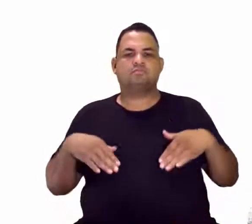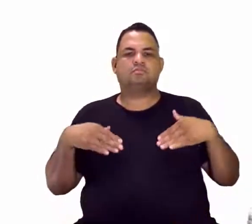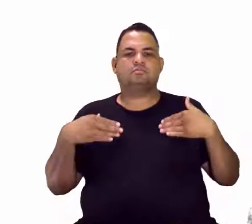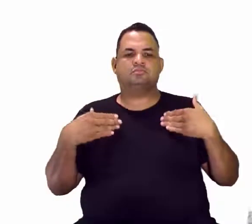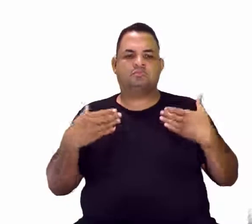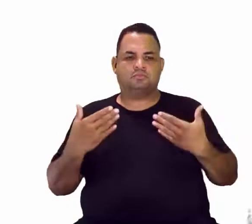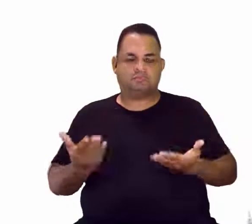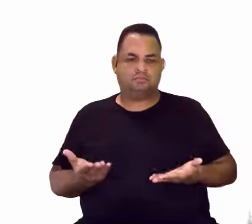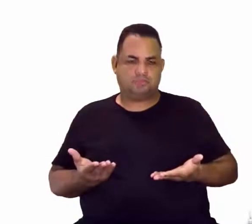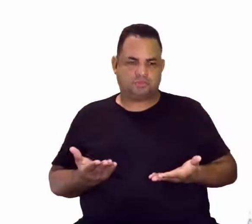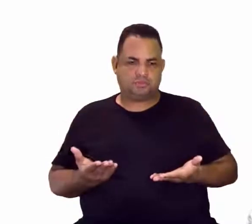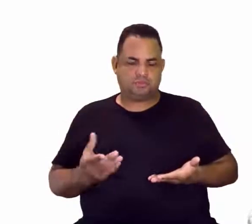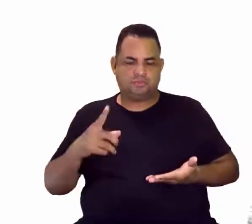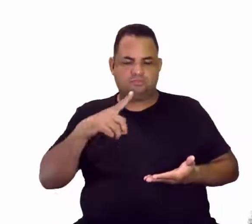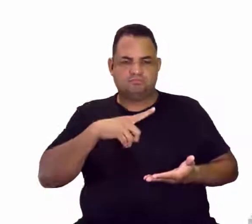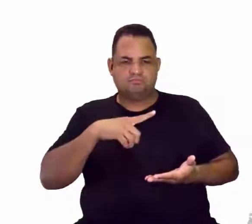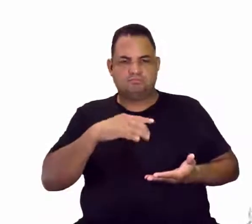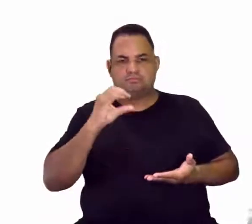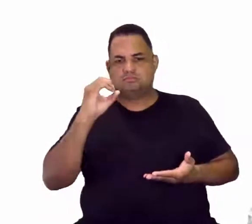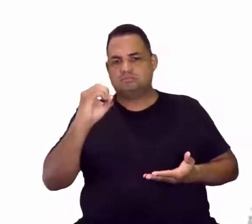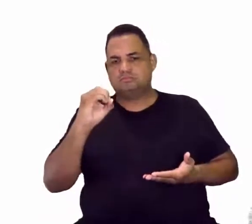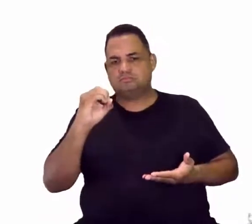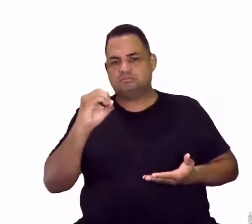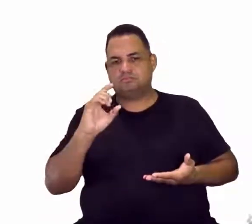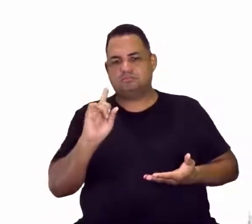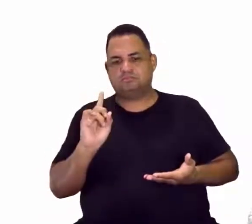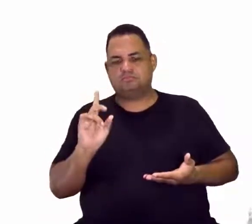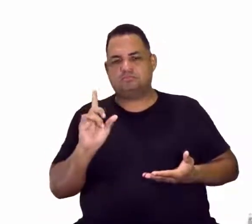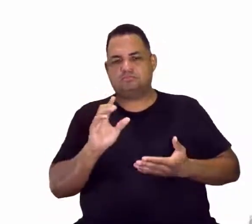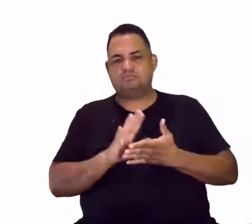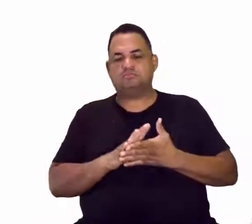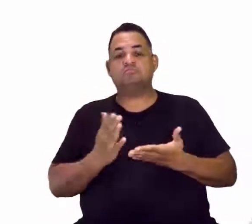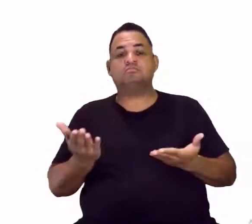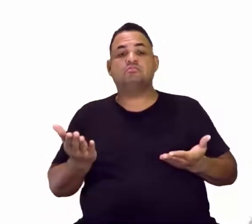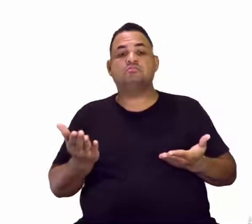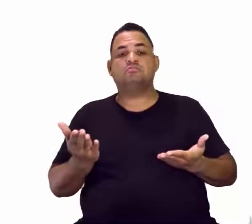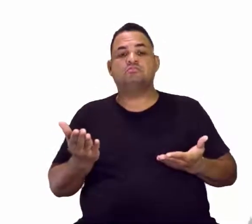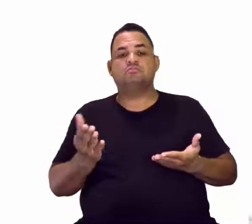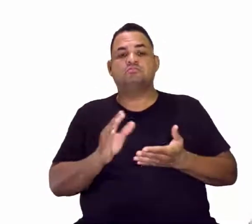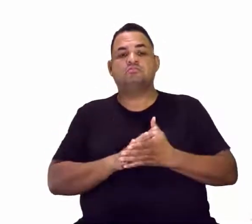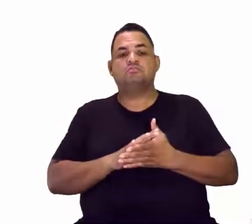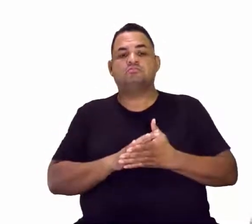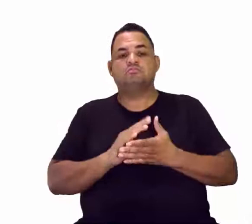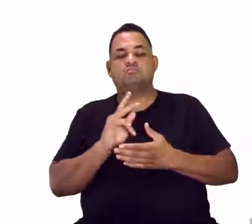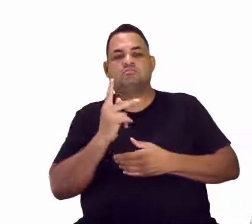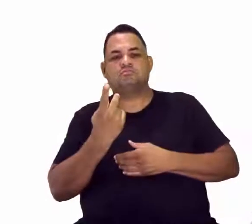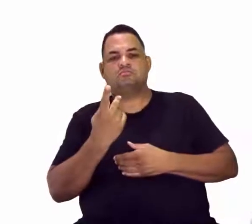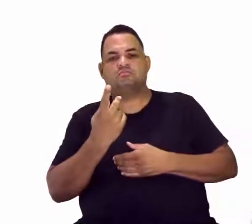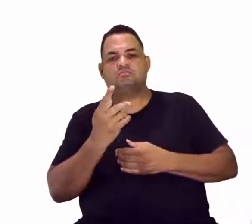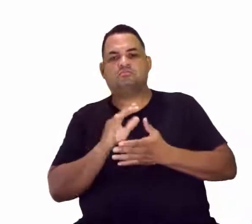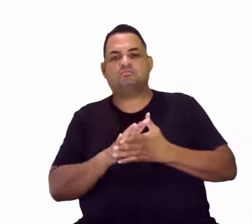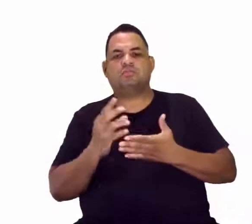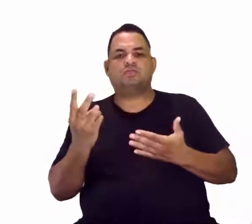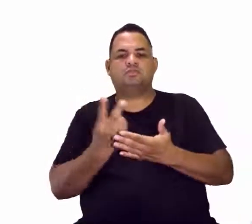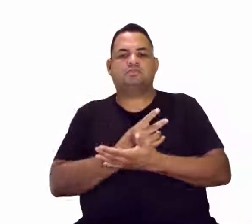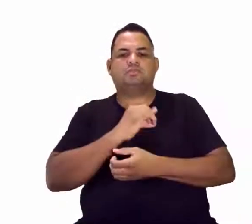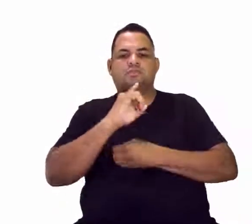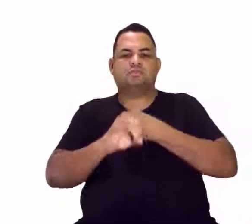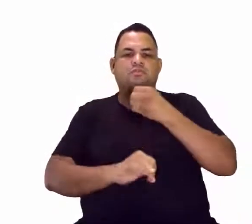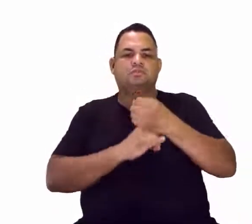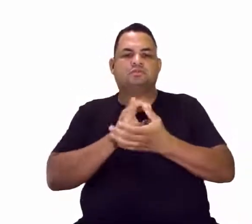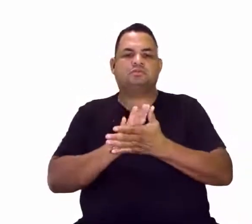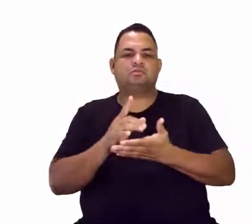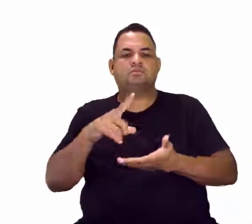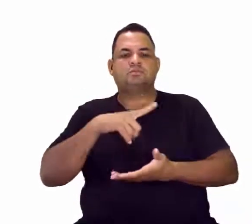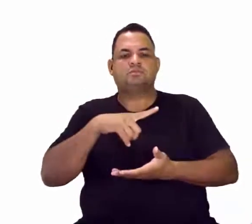temos a presença do oxigênio, só é considerado hidrogênio ionizável aquele